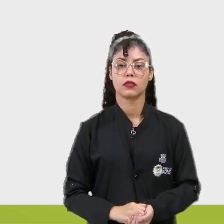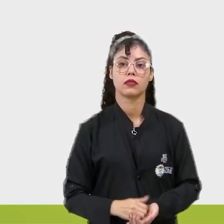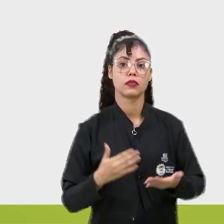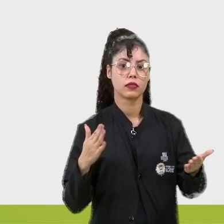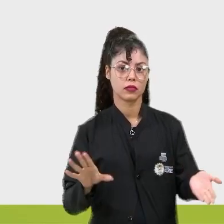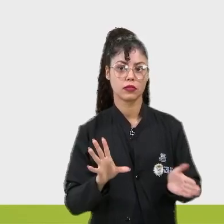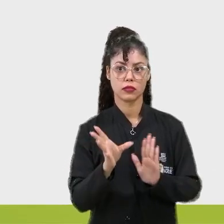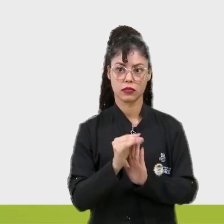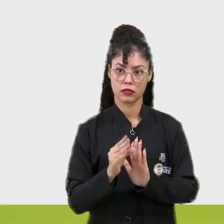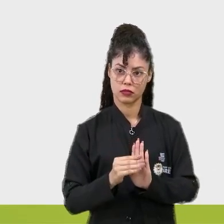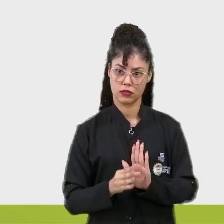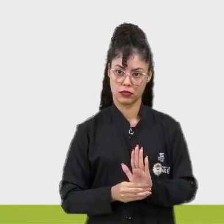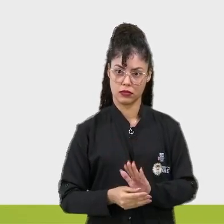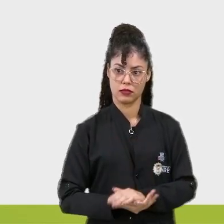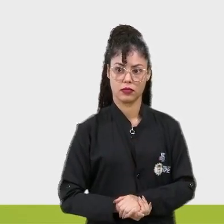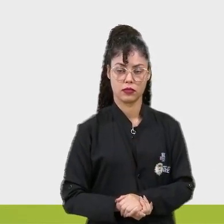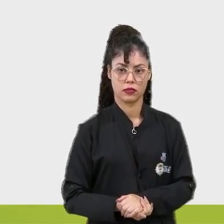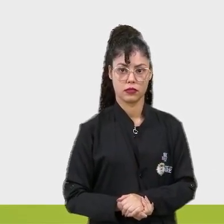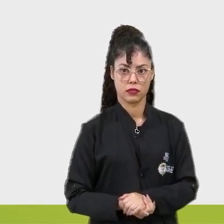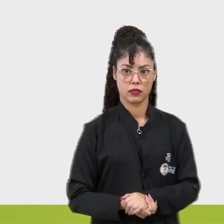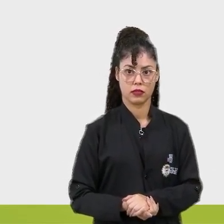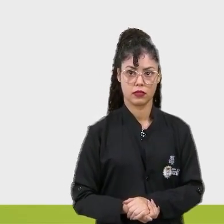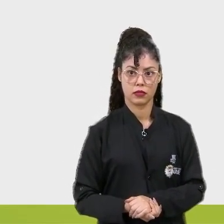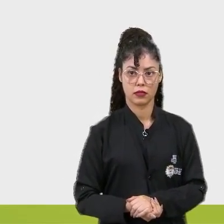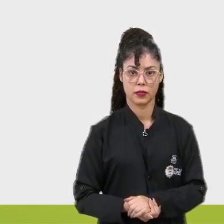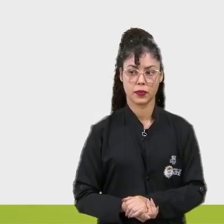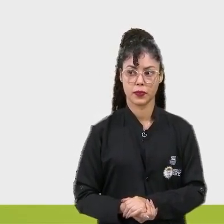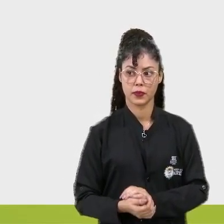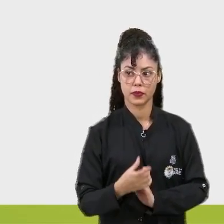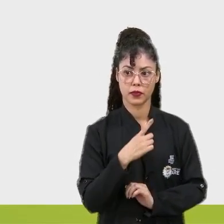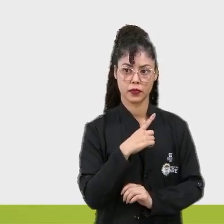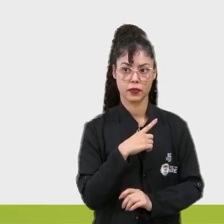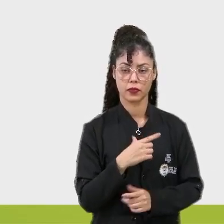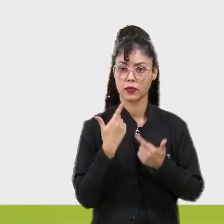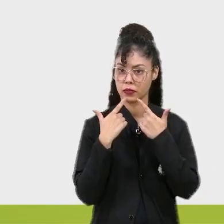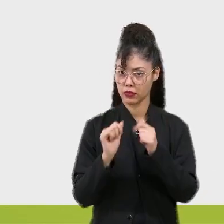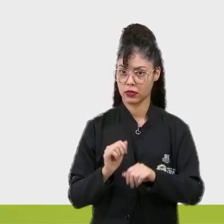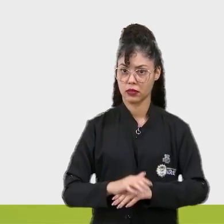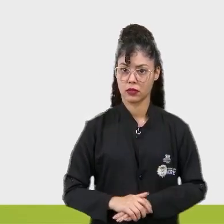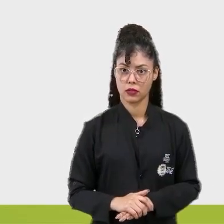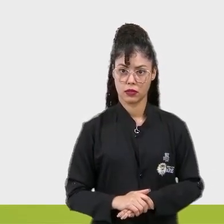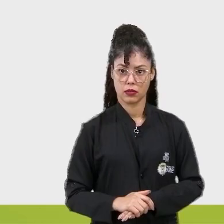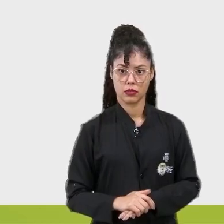ali, né? Eu impessoalizei a linguagem.